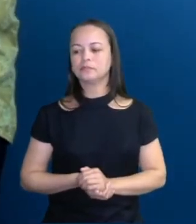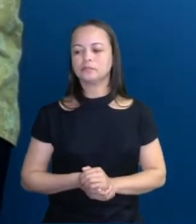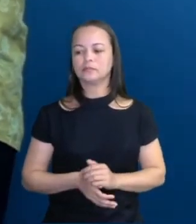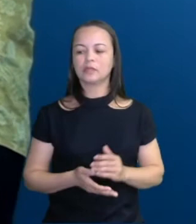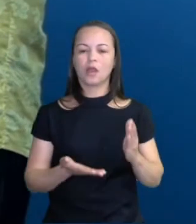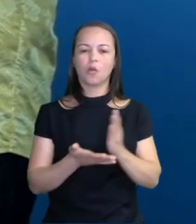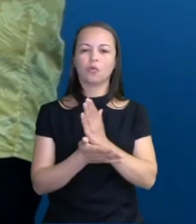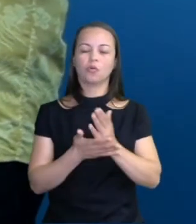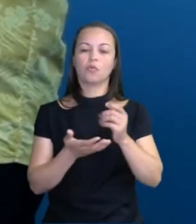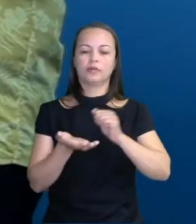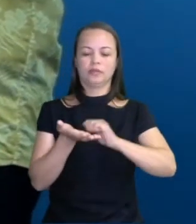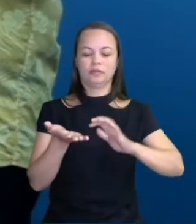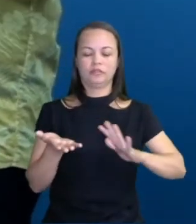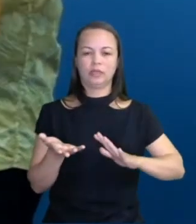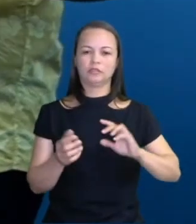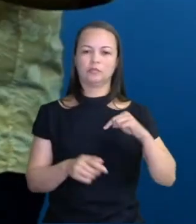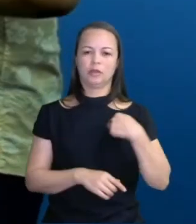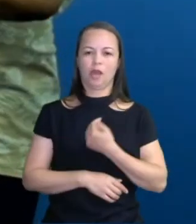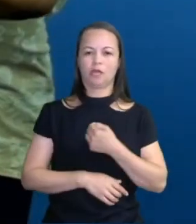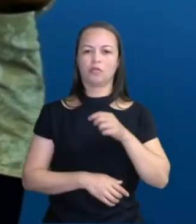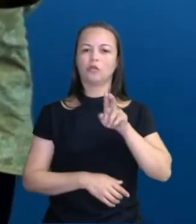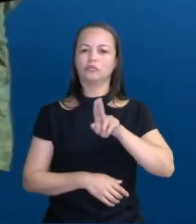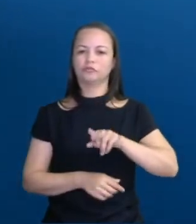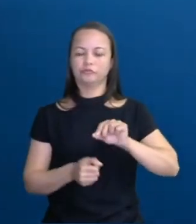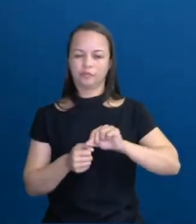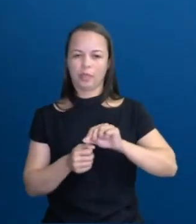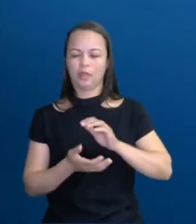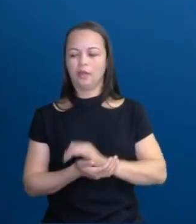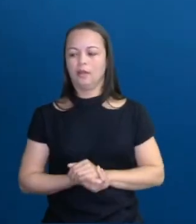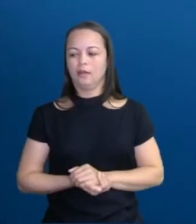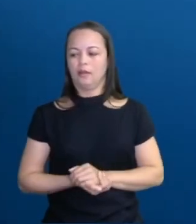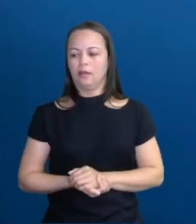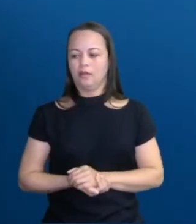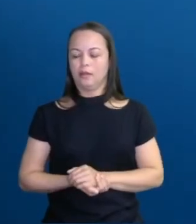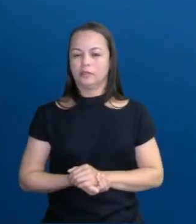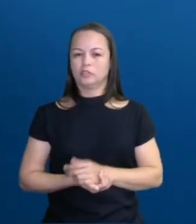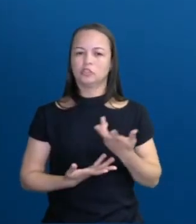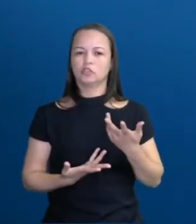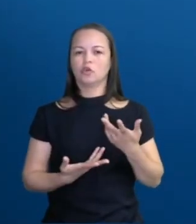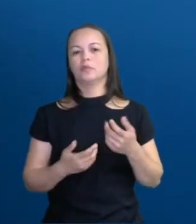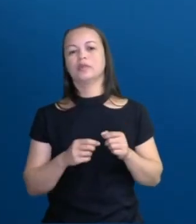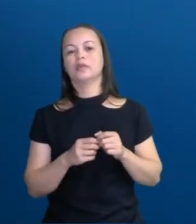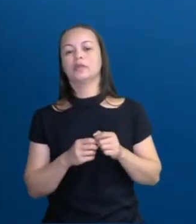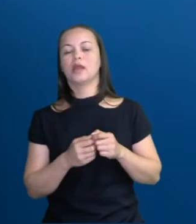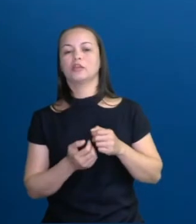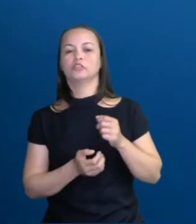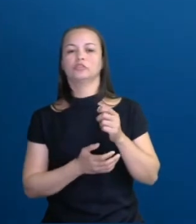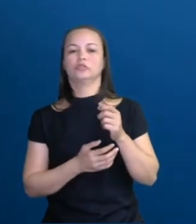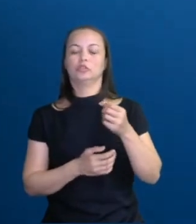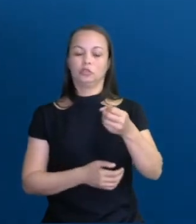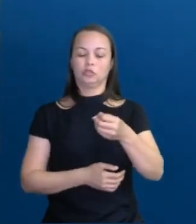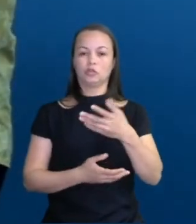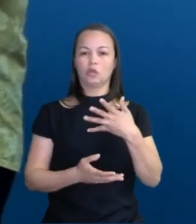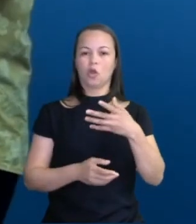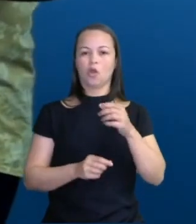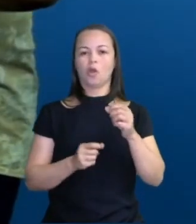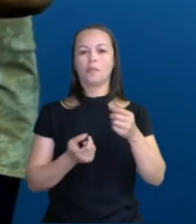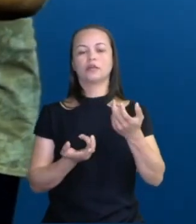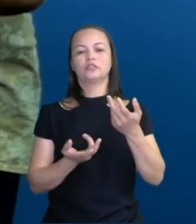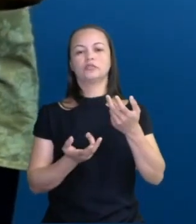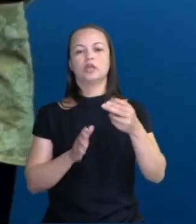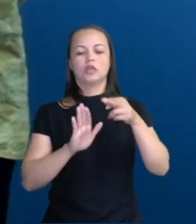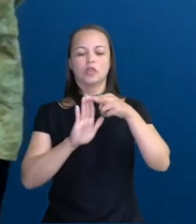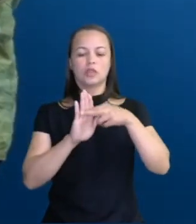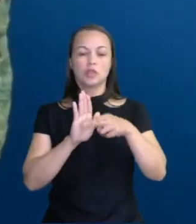algumas atividades para nós realizarmos ou seja sobre as normas de Regência marque verdadeiro